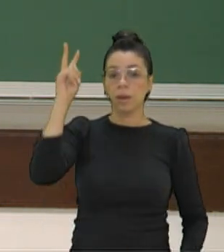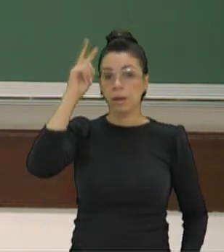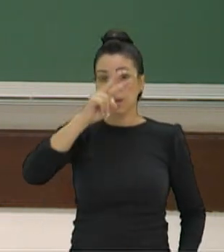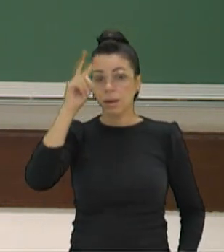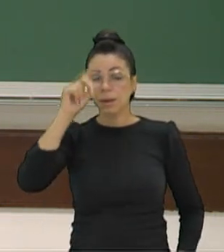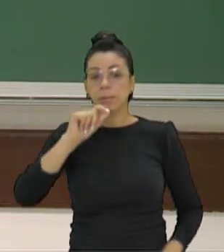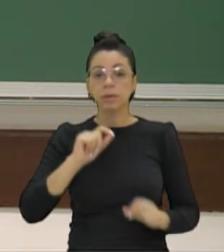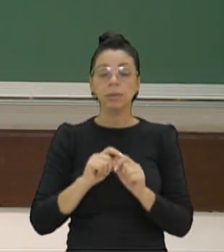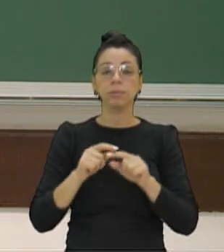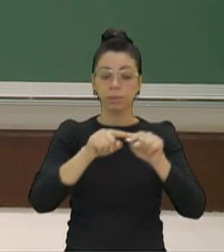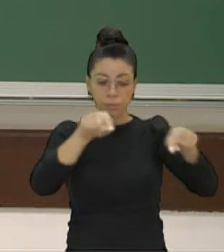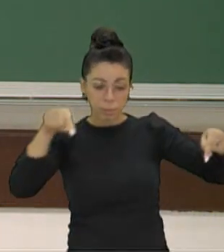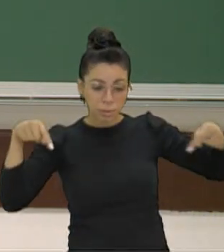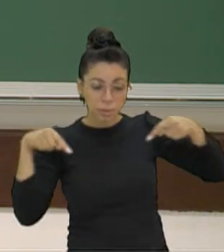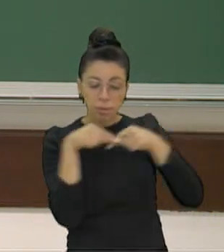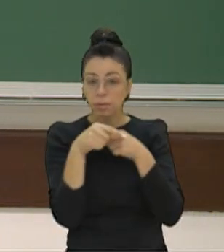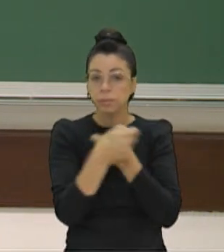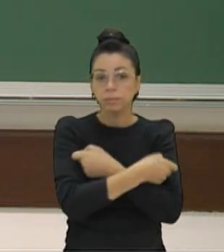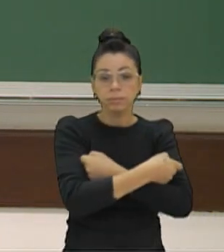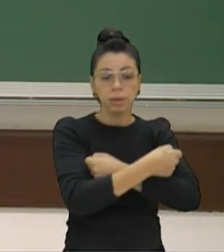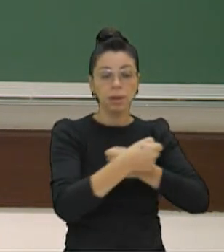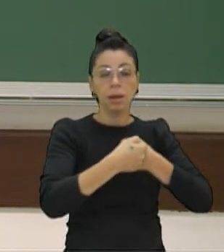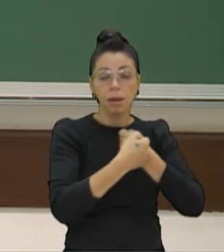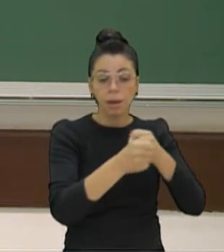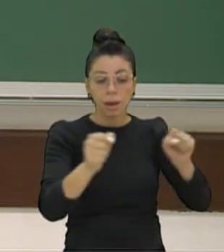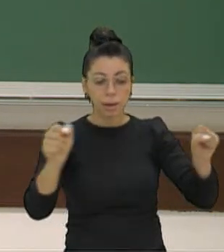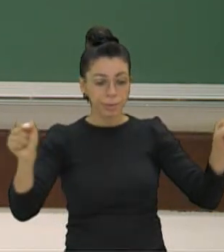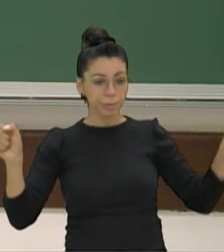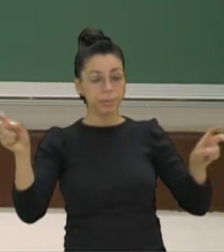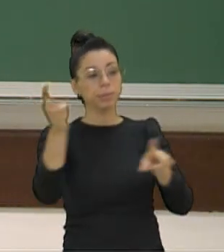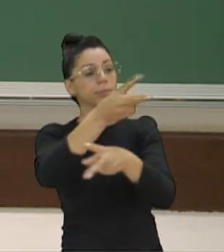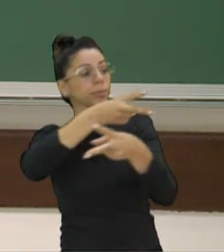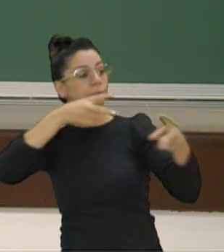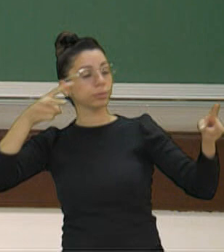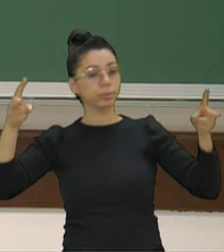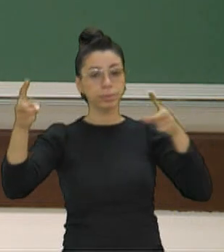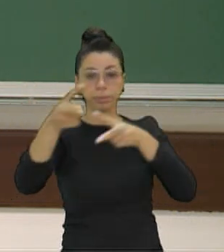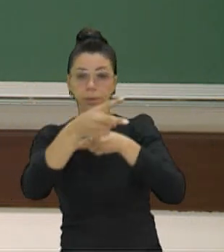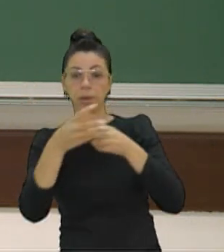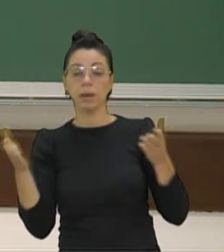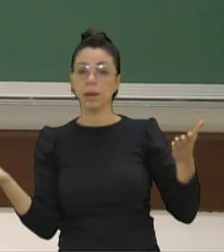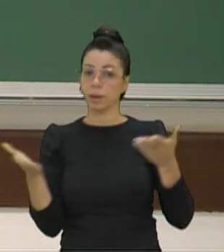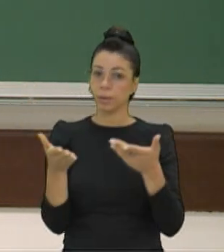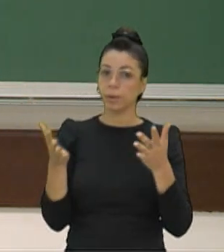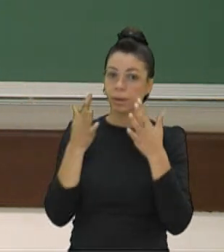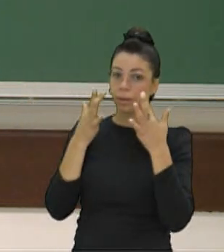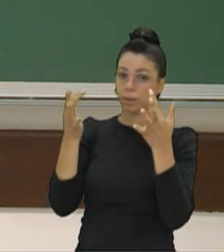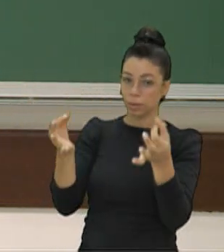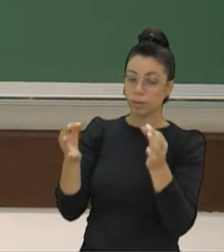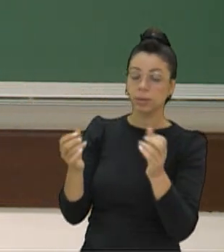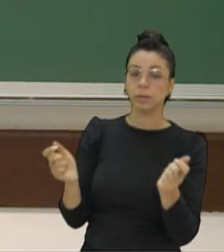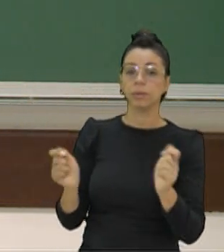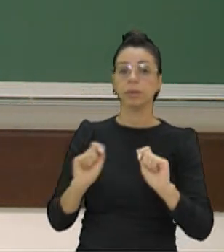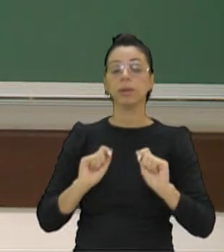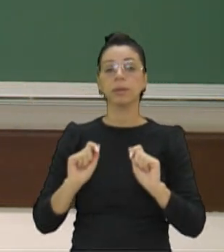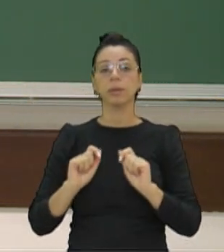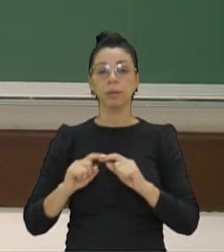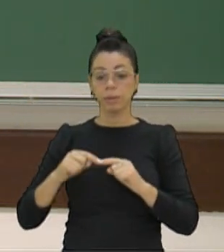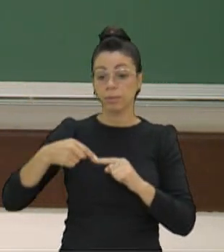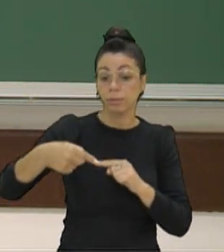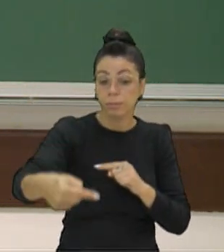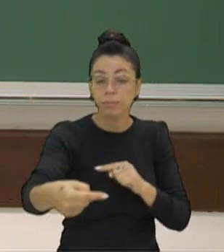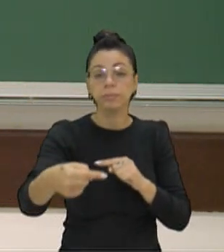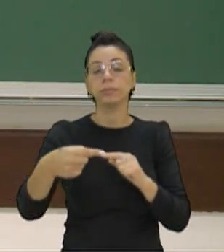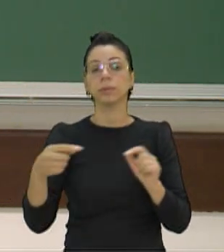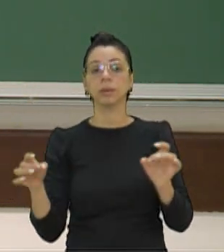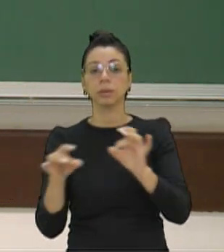janelas, portas abertas, por mais frio que esteja. É claro que agora é uma pandemia, a gente está mais ligado nisso. Mas quando tudo isso passar, a